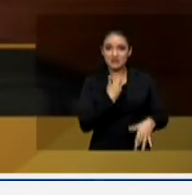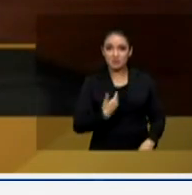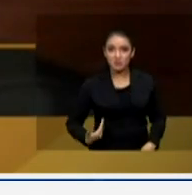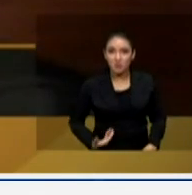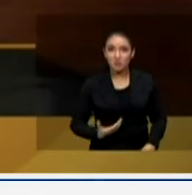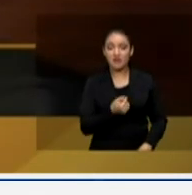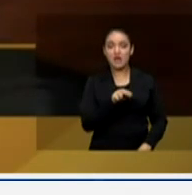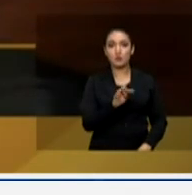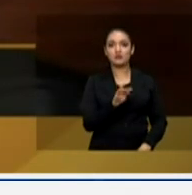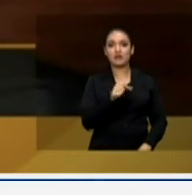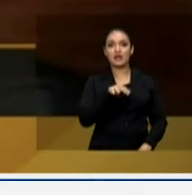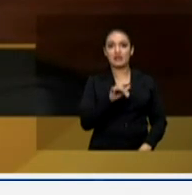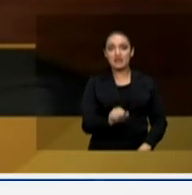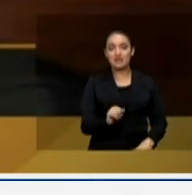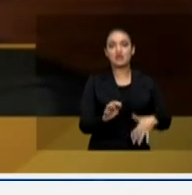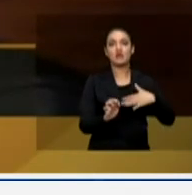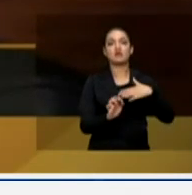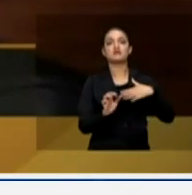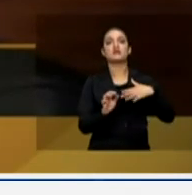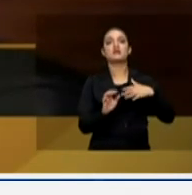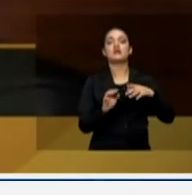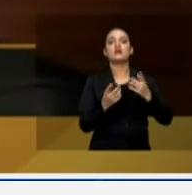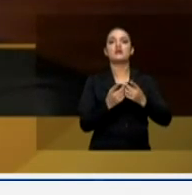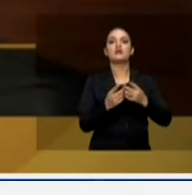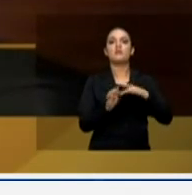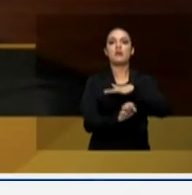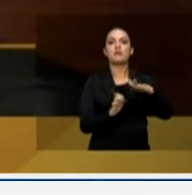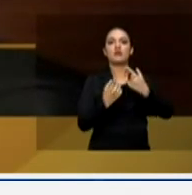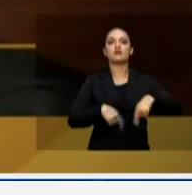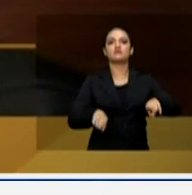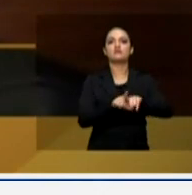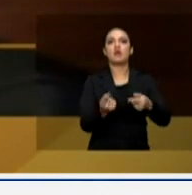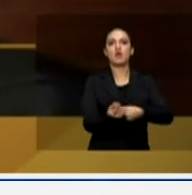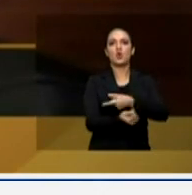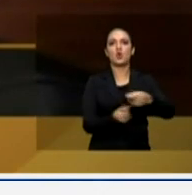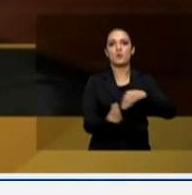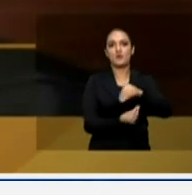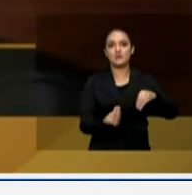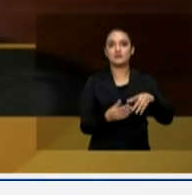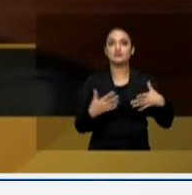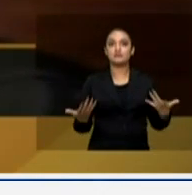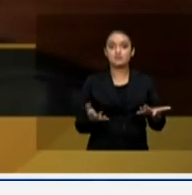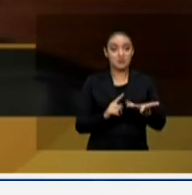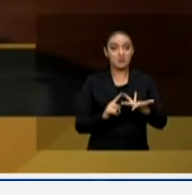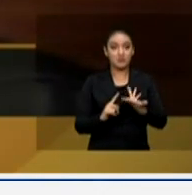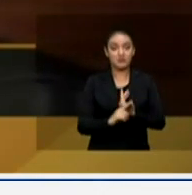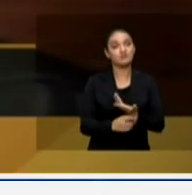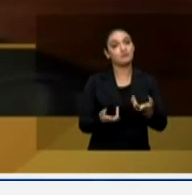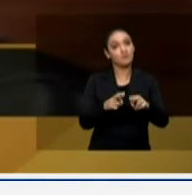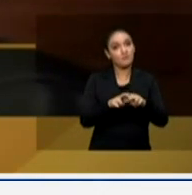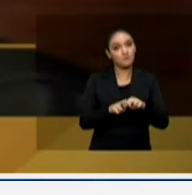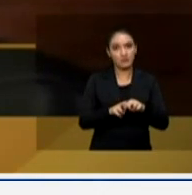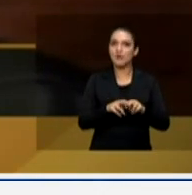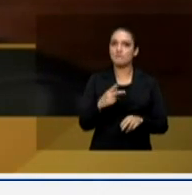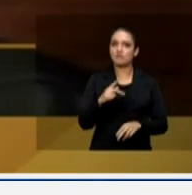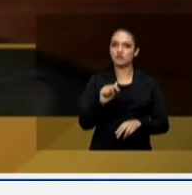situação? Bom, a minha primeira avaliação, que eu acho muito importante, especialmente porque a Rádio Jovem Pan sempre